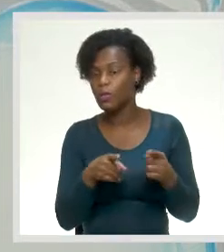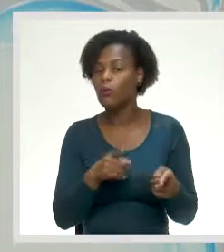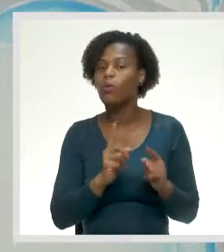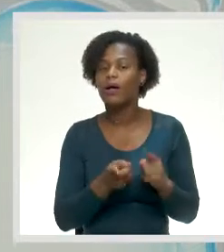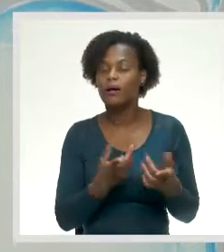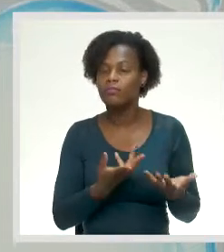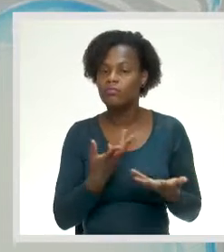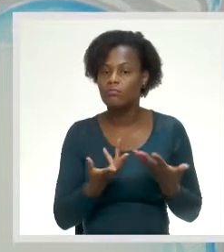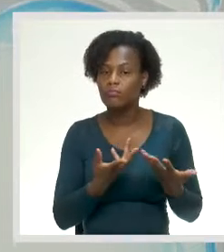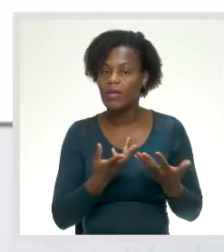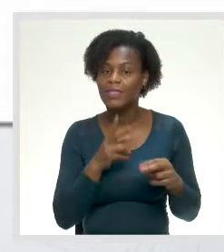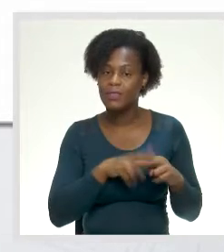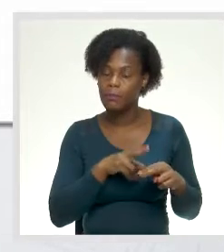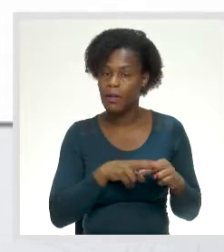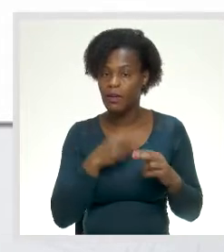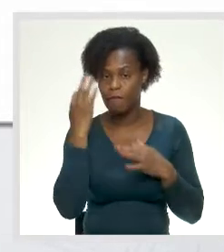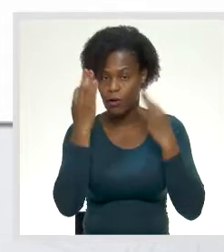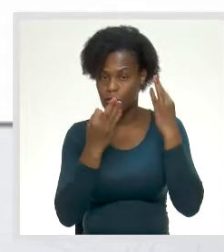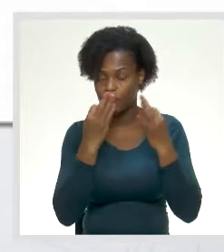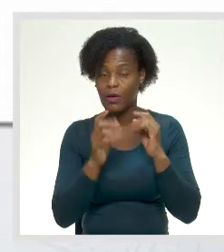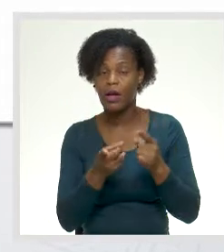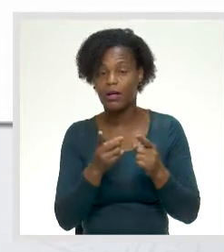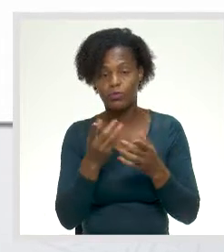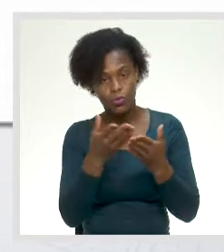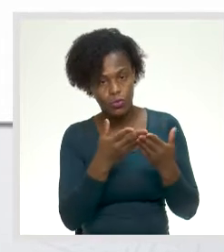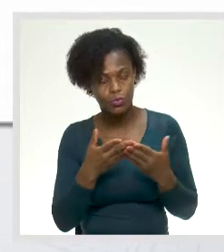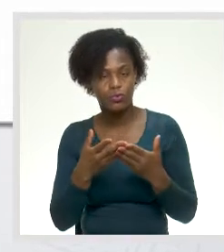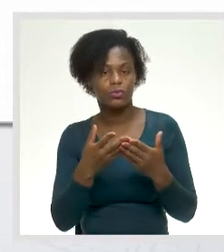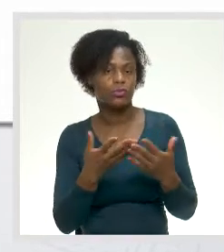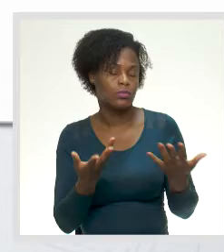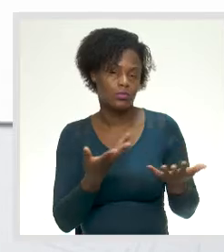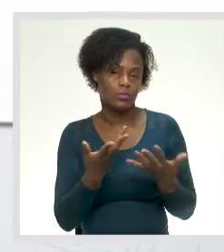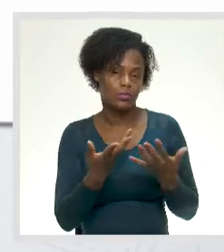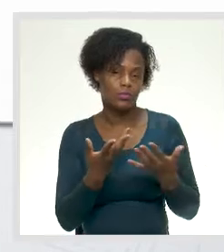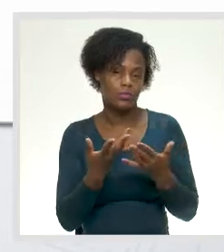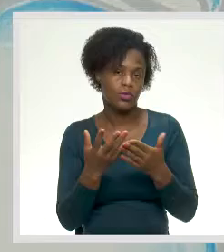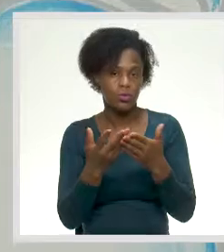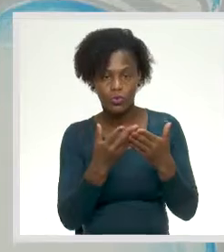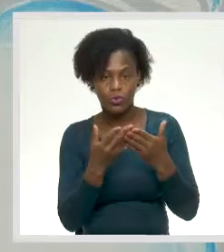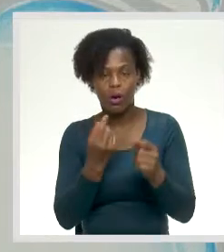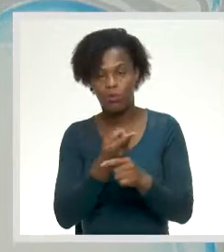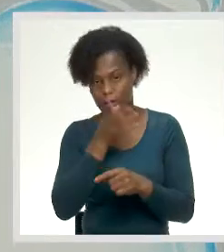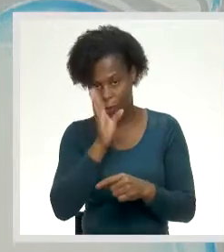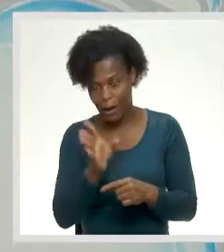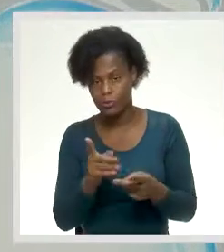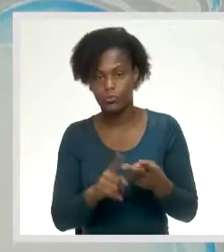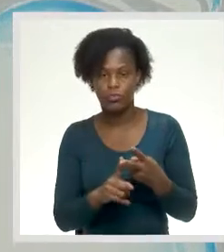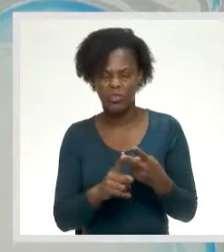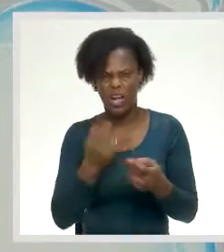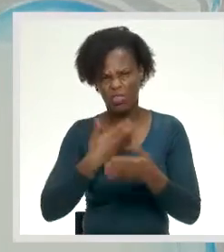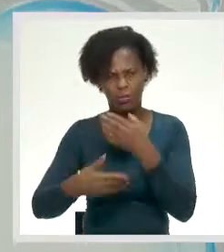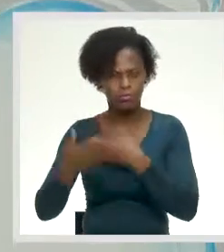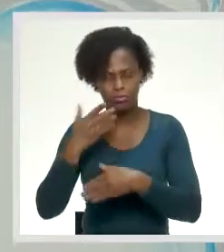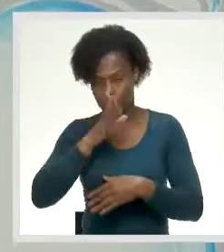o quê? É uma disciplina filosófica que debruça sobre a questão dos hábitos, dos